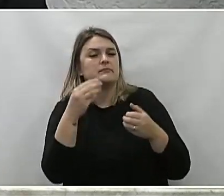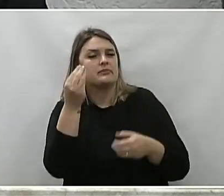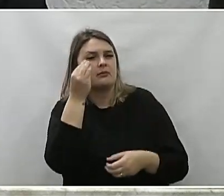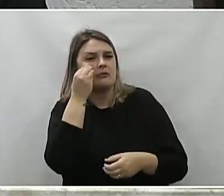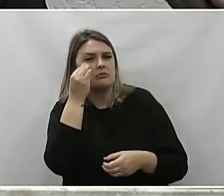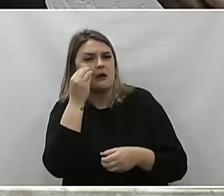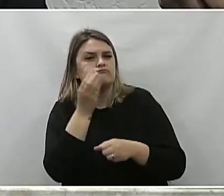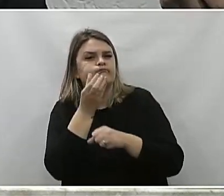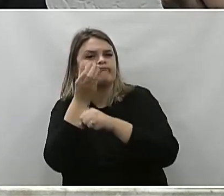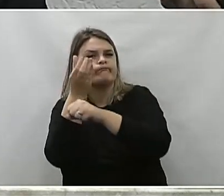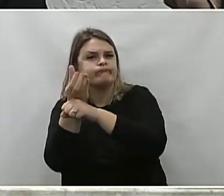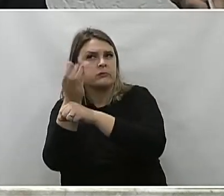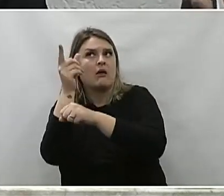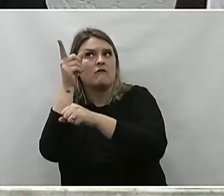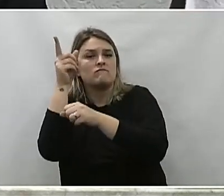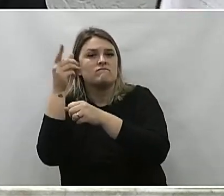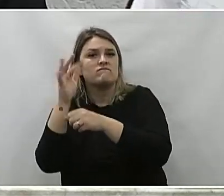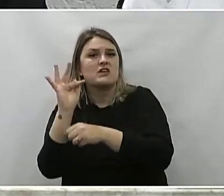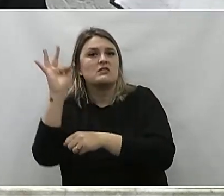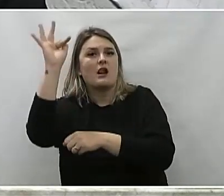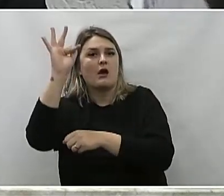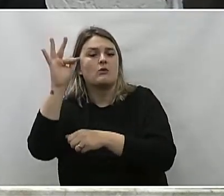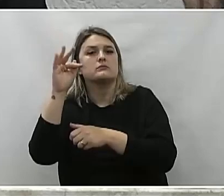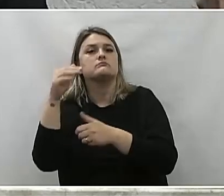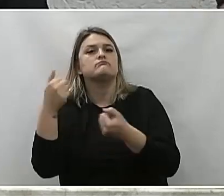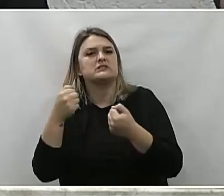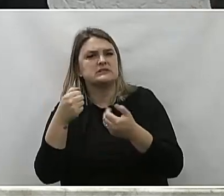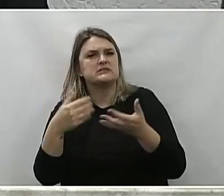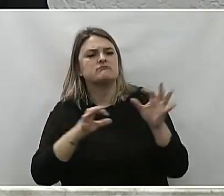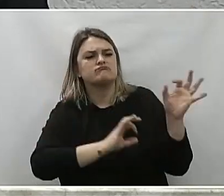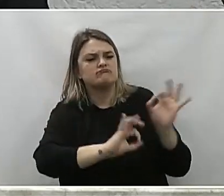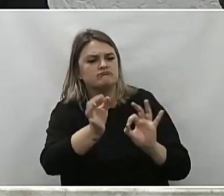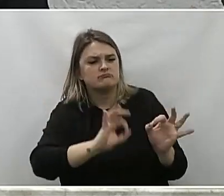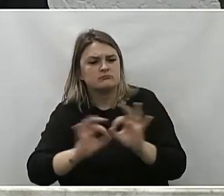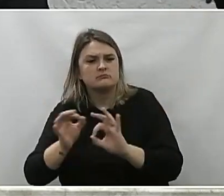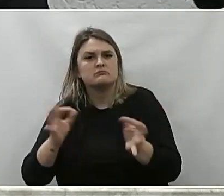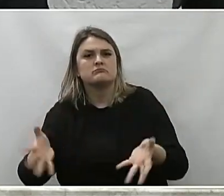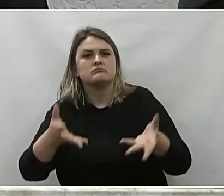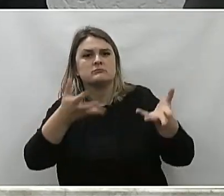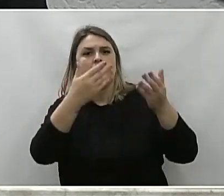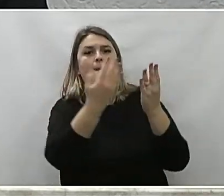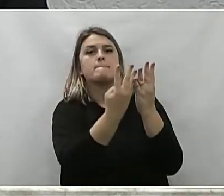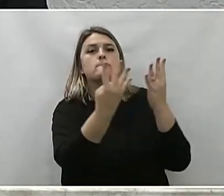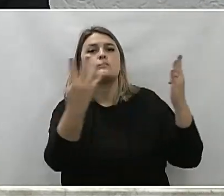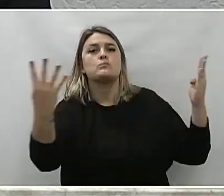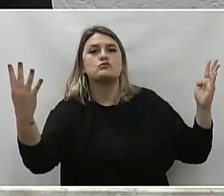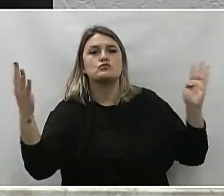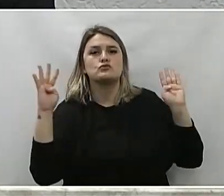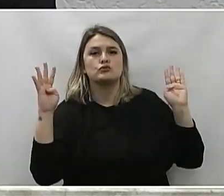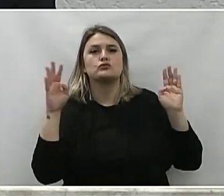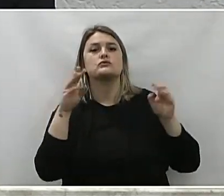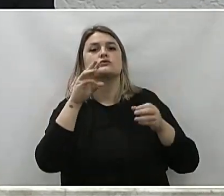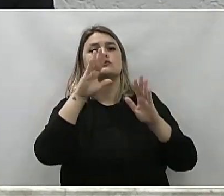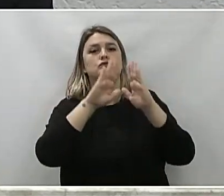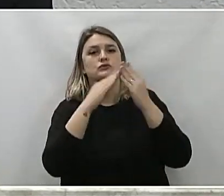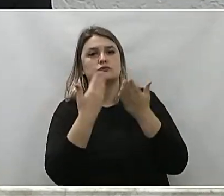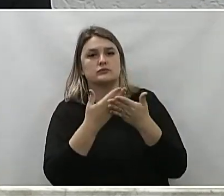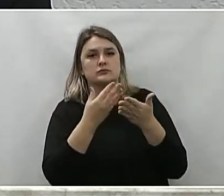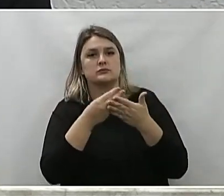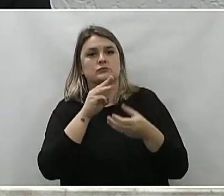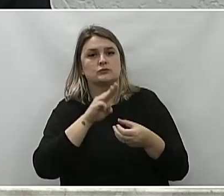recursos no âmbito do governo estadual a fim de revitalizar e padronizar os muros das escolas municipais